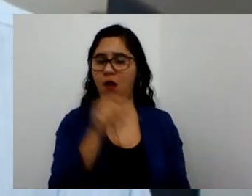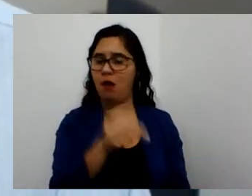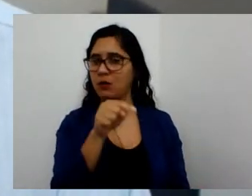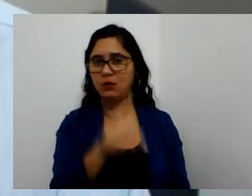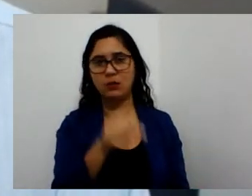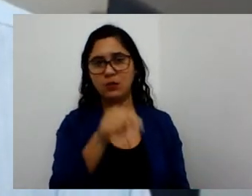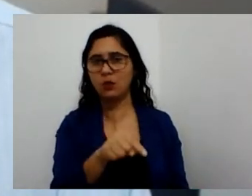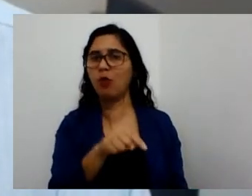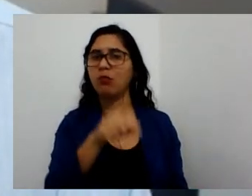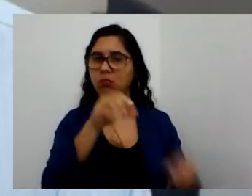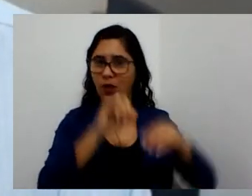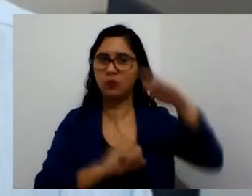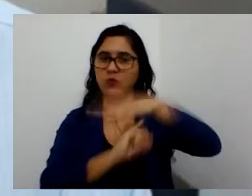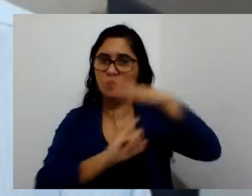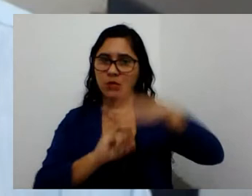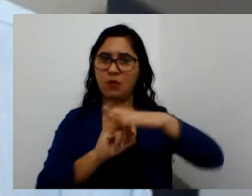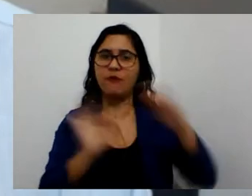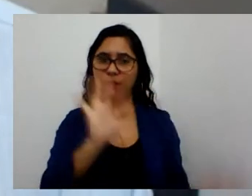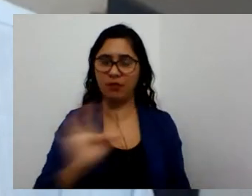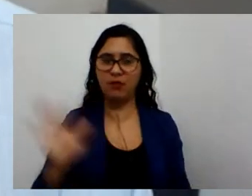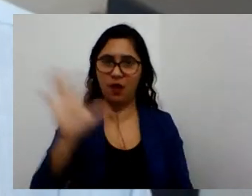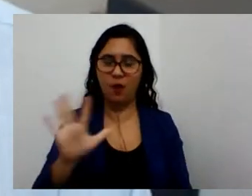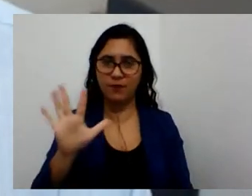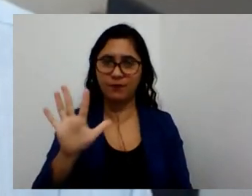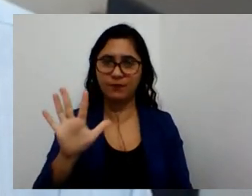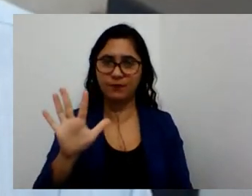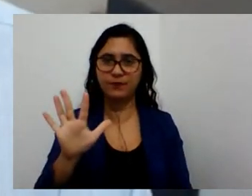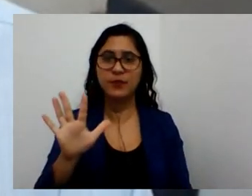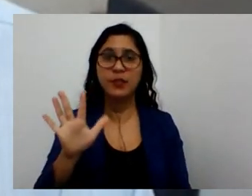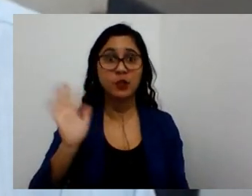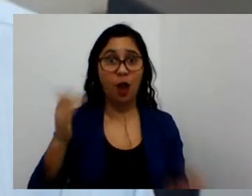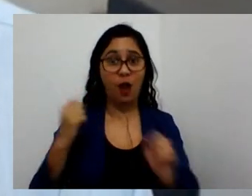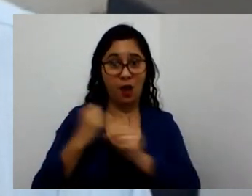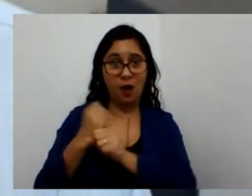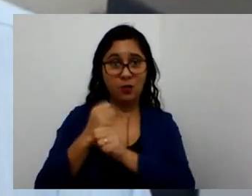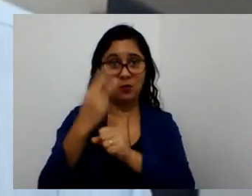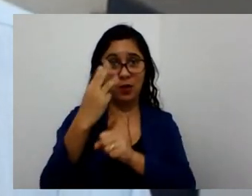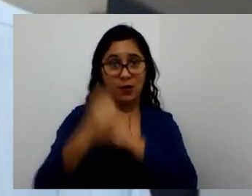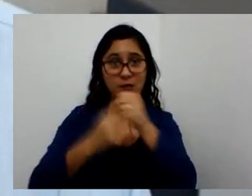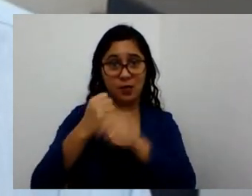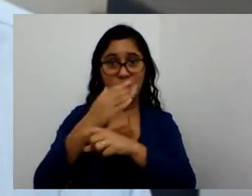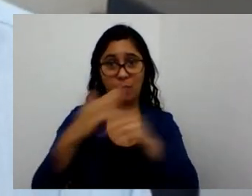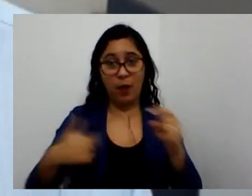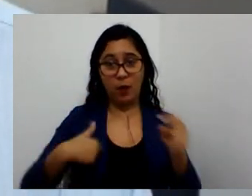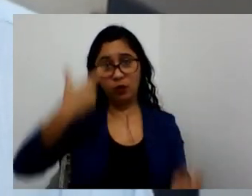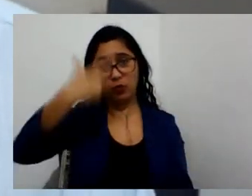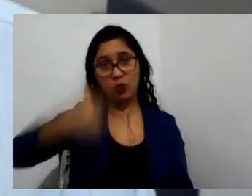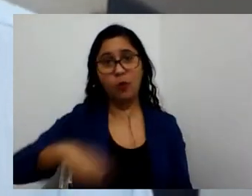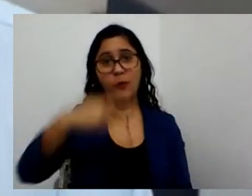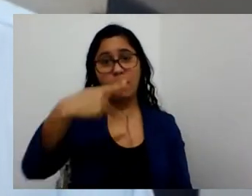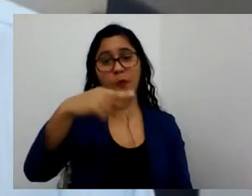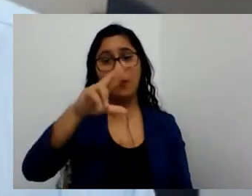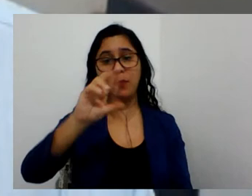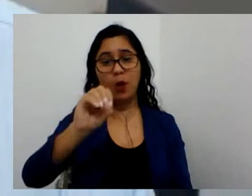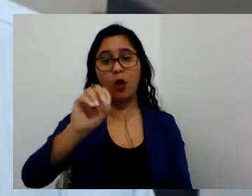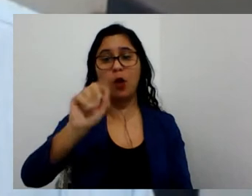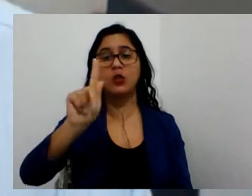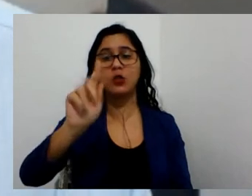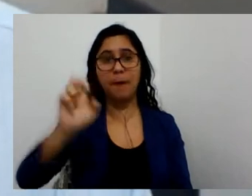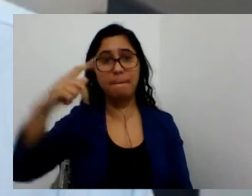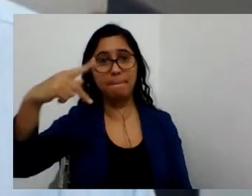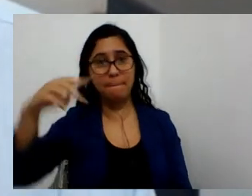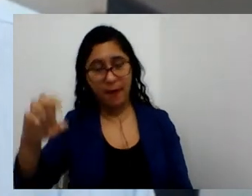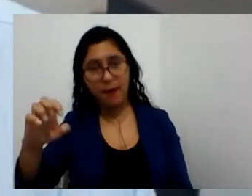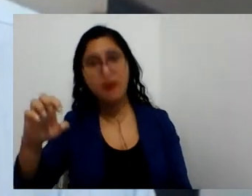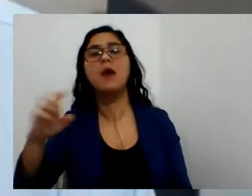uma instituição federal. Durante esses 3 anos e meio de PROGP, tive a